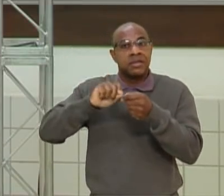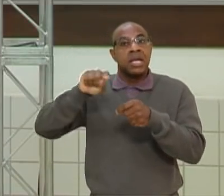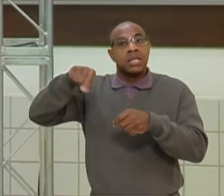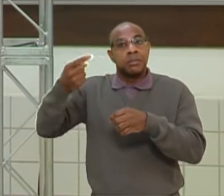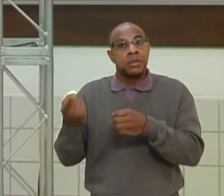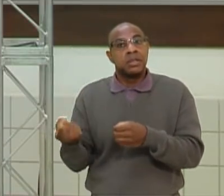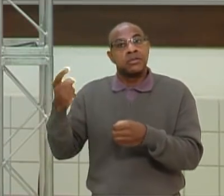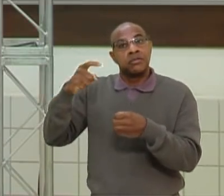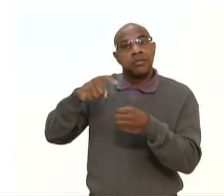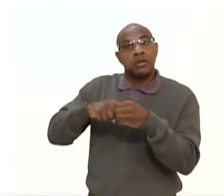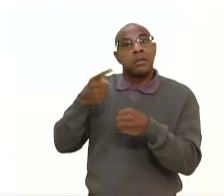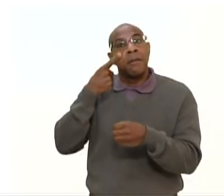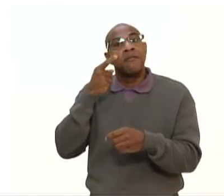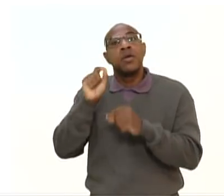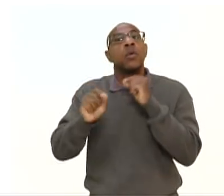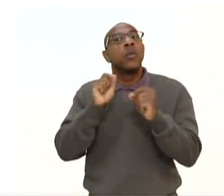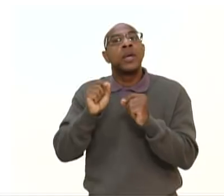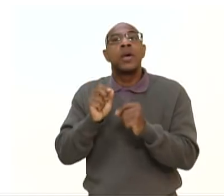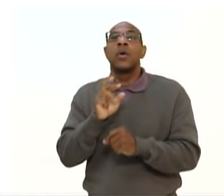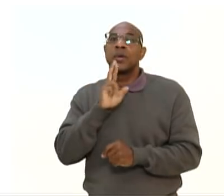os resultados.